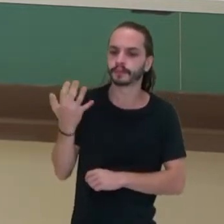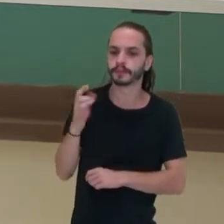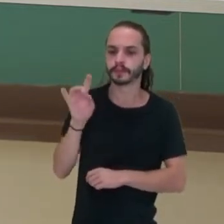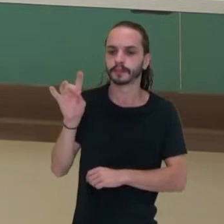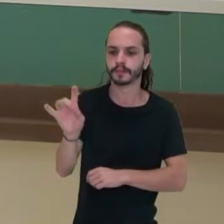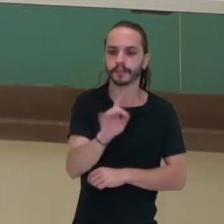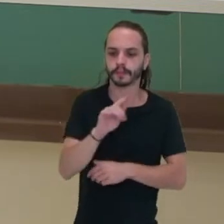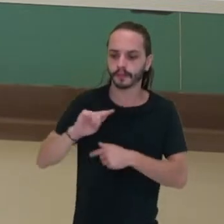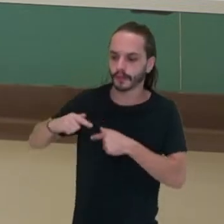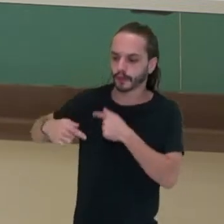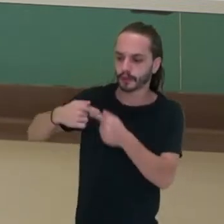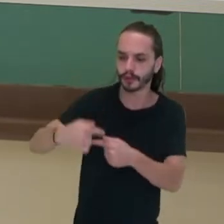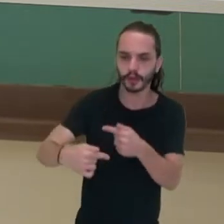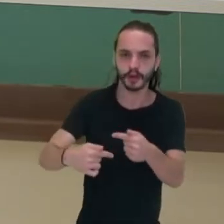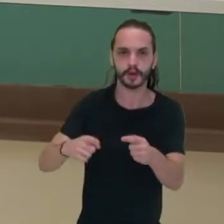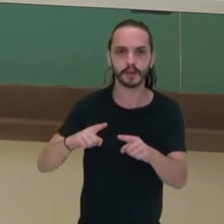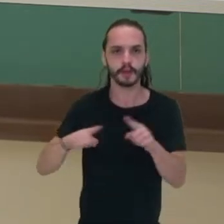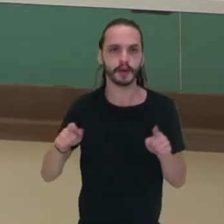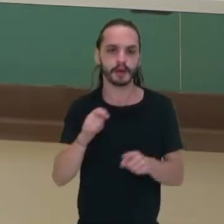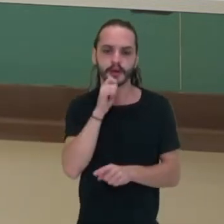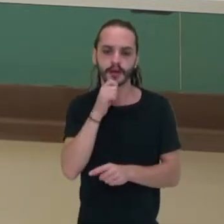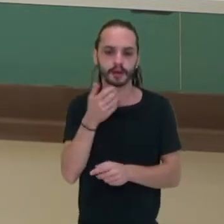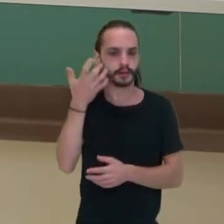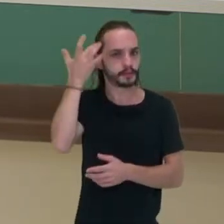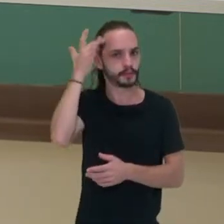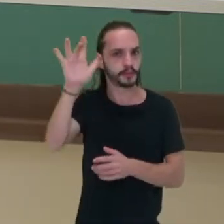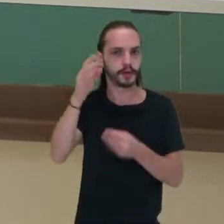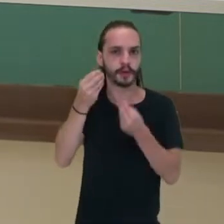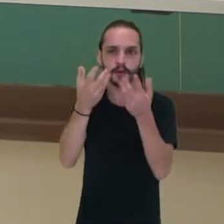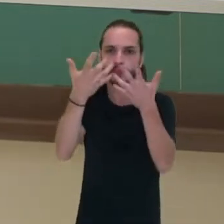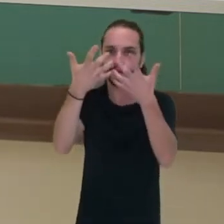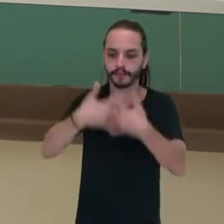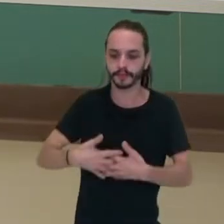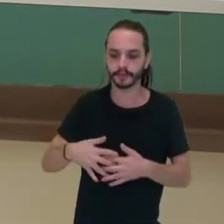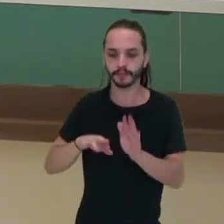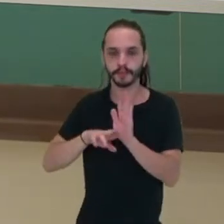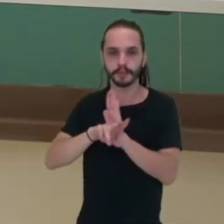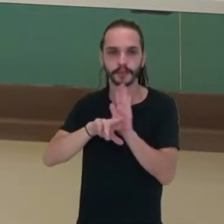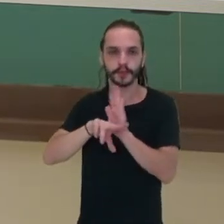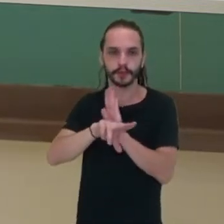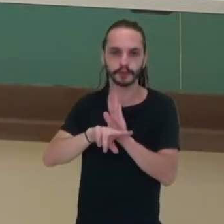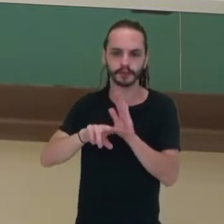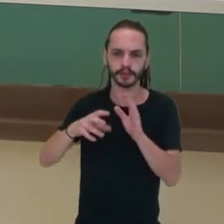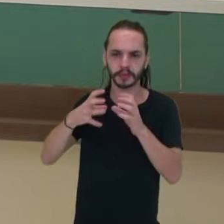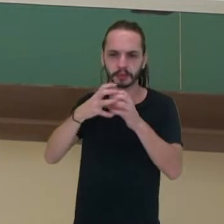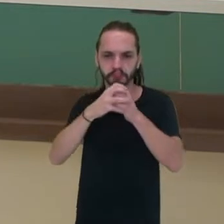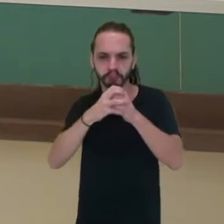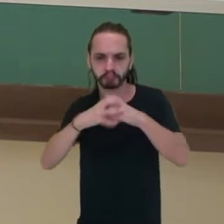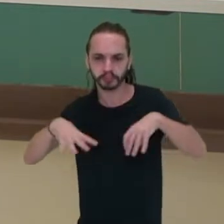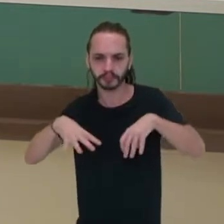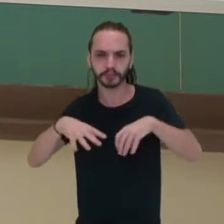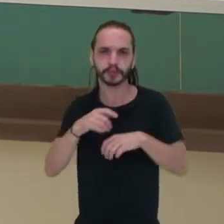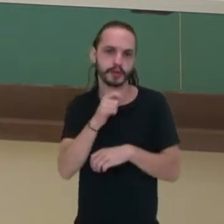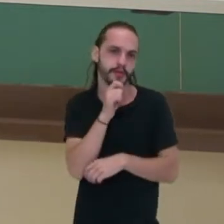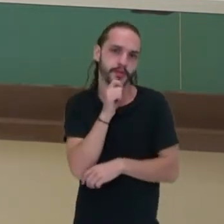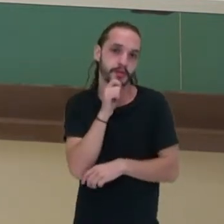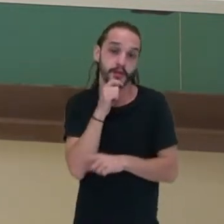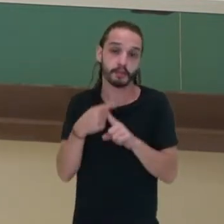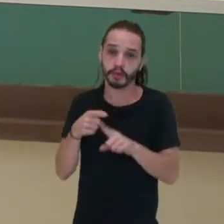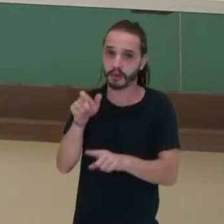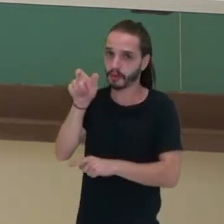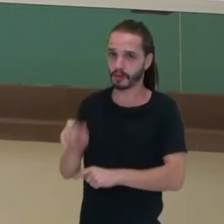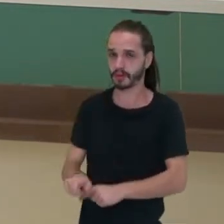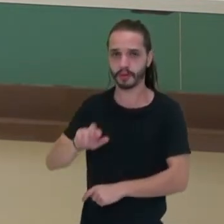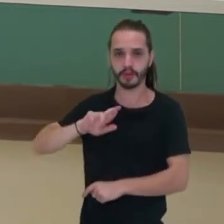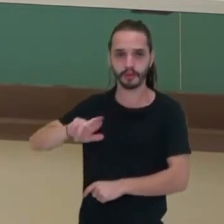cada geração, mas ele não conhecia os mecanismos biológicos disso, mesmo porque ele não era da área da biologia,